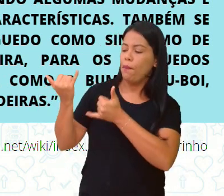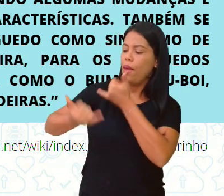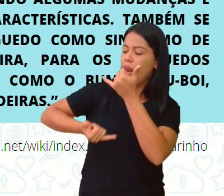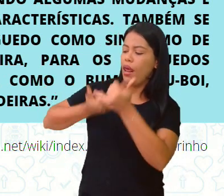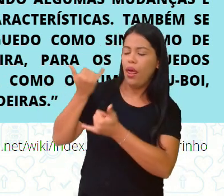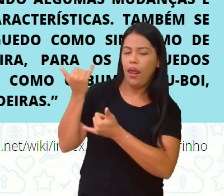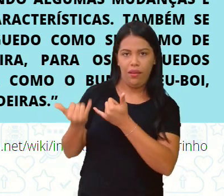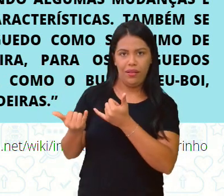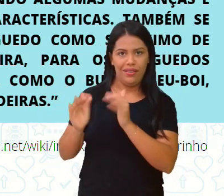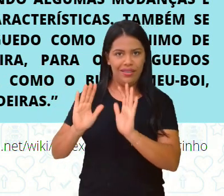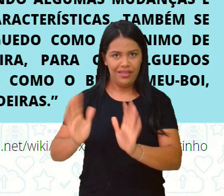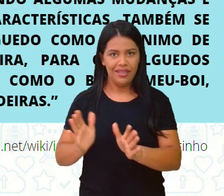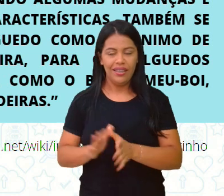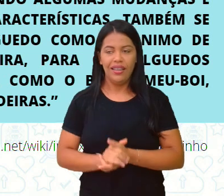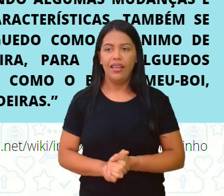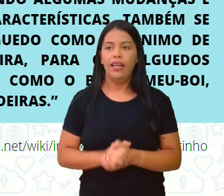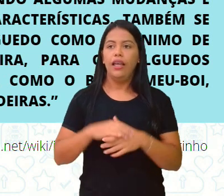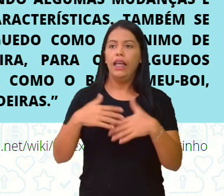é que